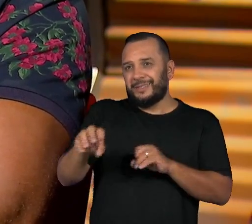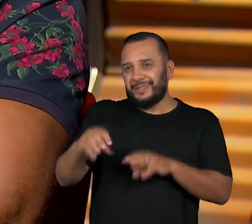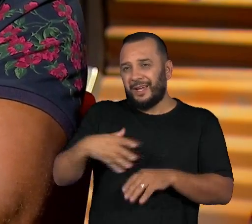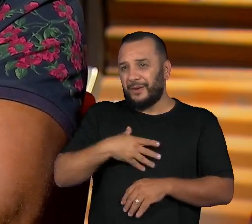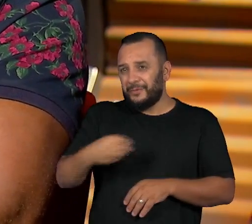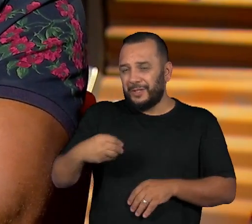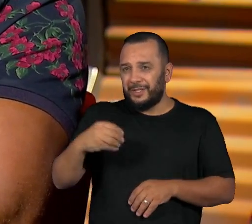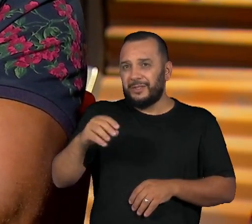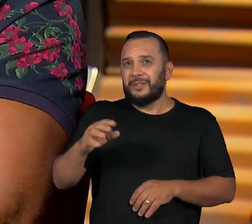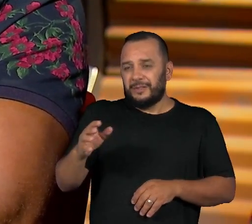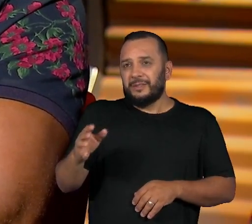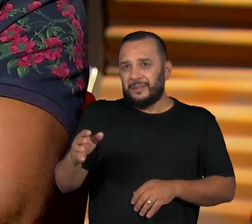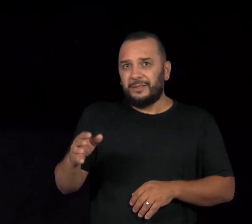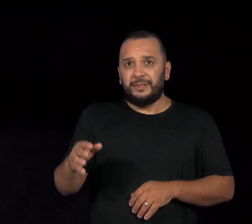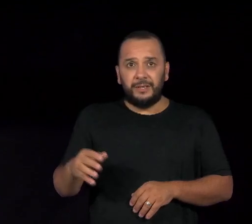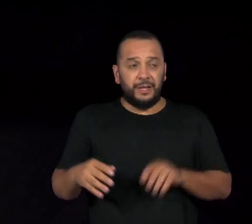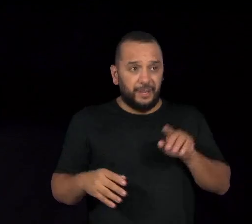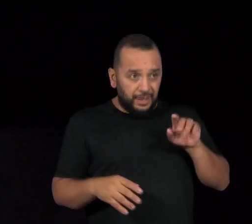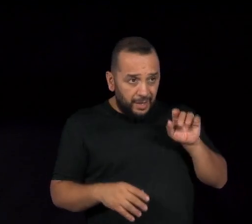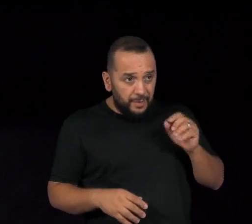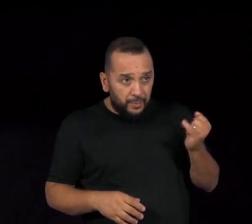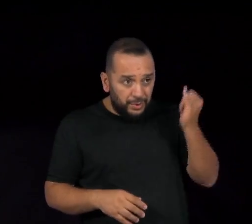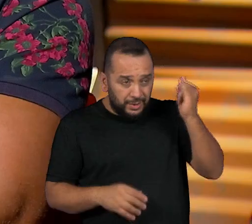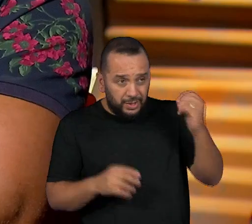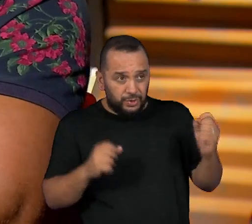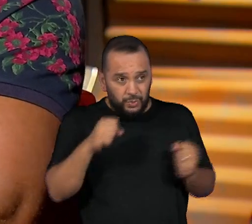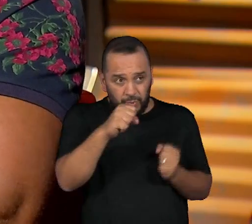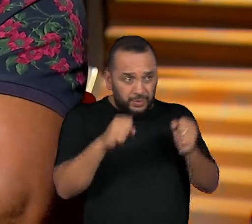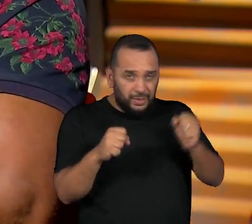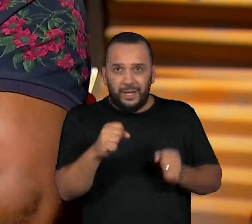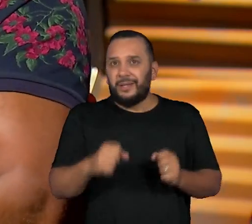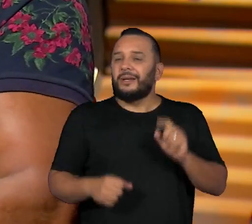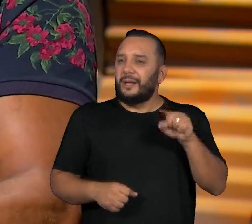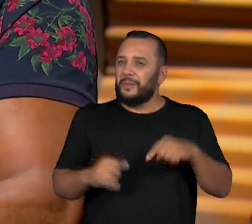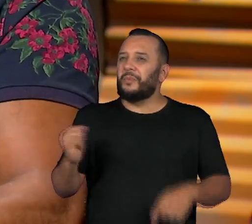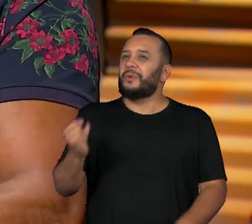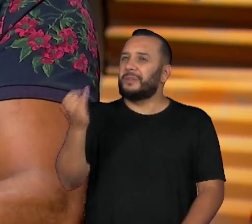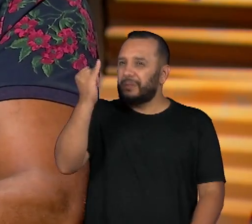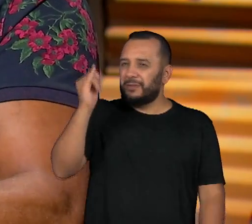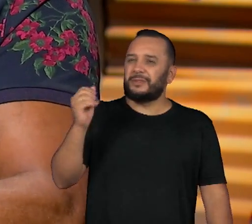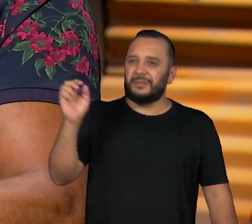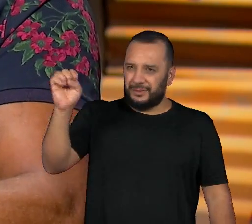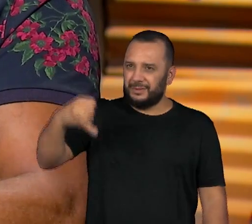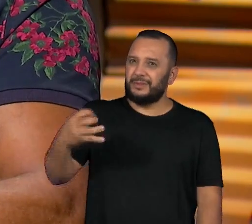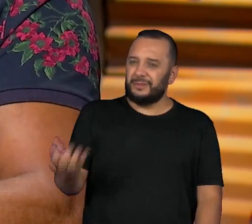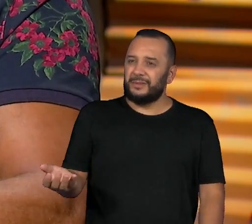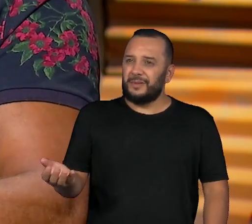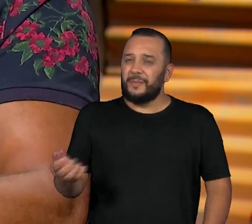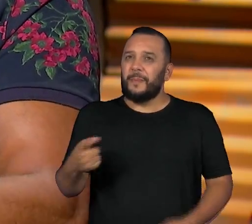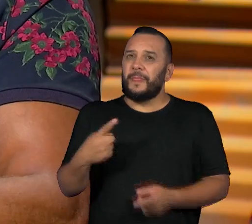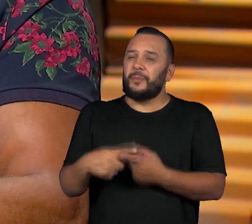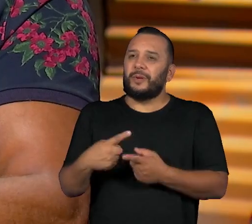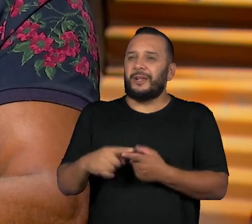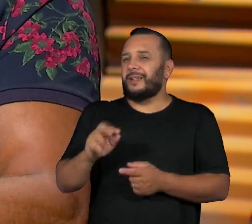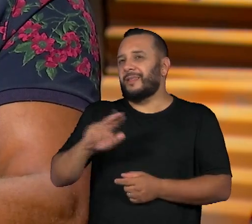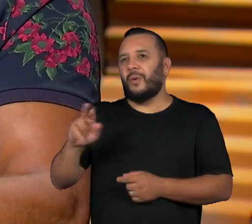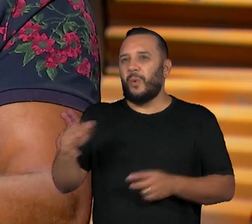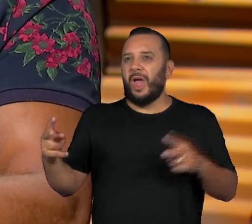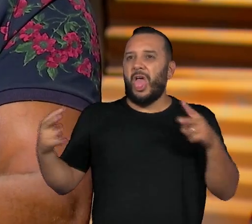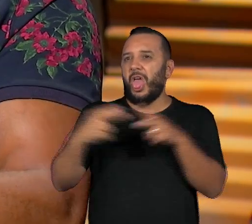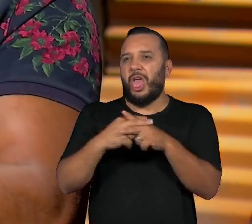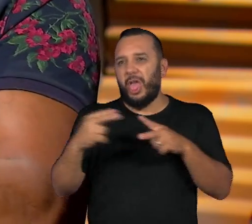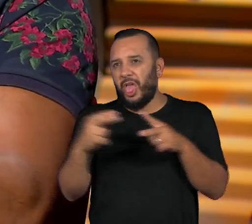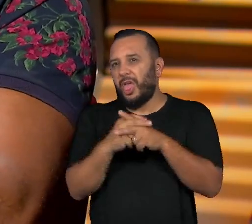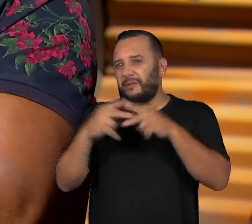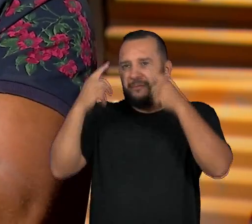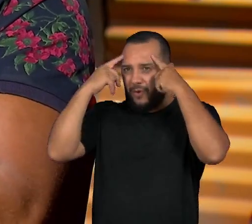filha. Você acha que é importante ele saber lutar? É importante ele saber, porque não é sobre a luta,